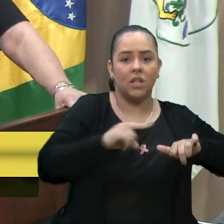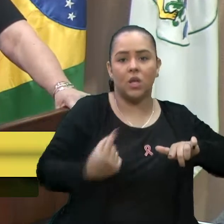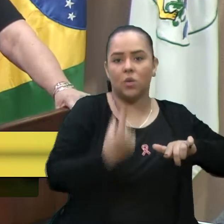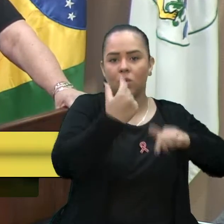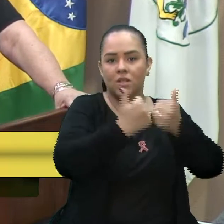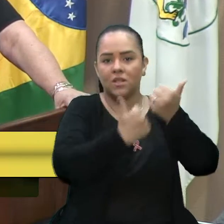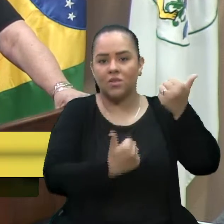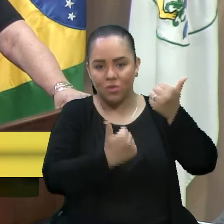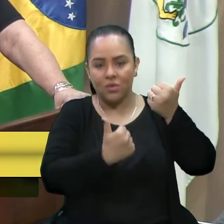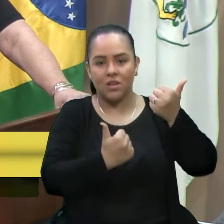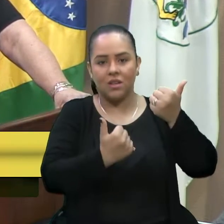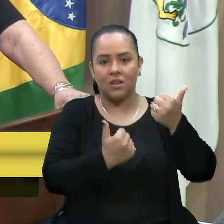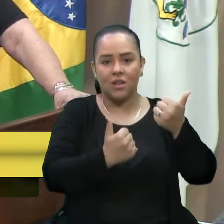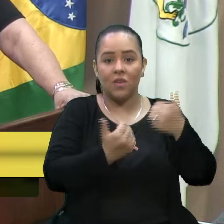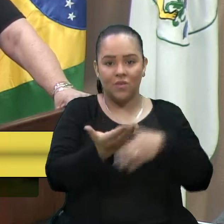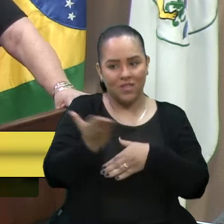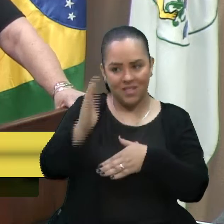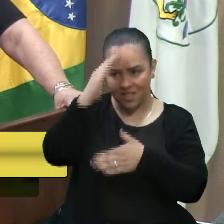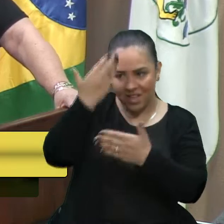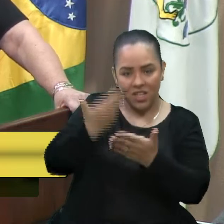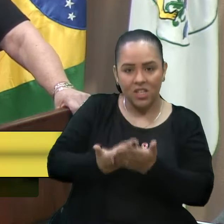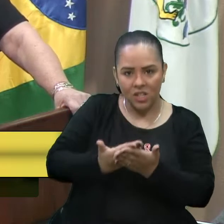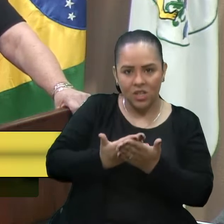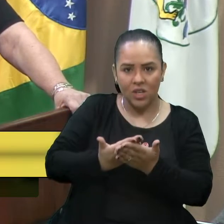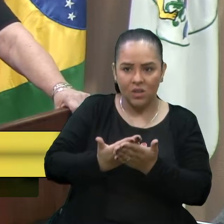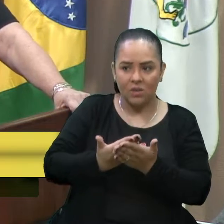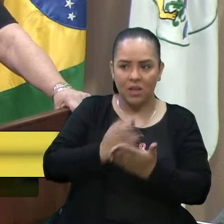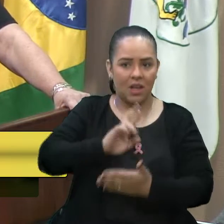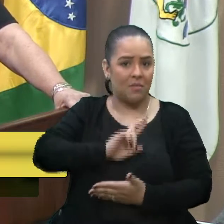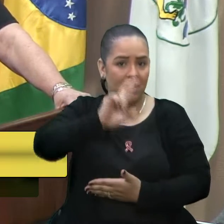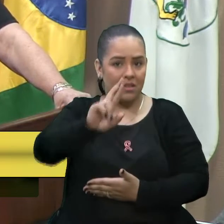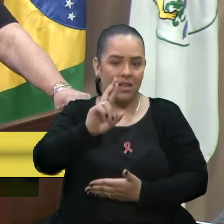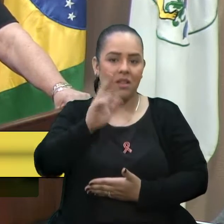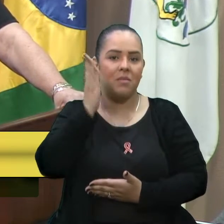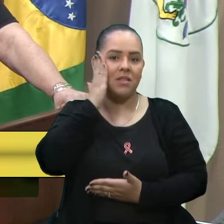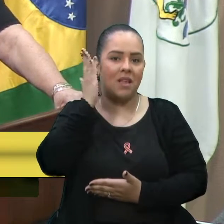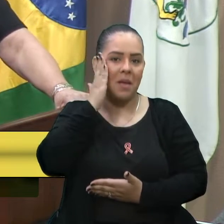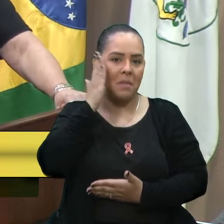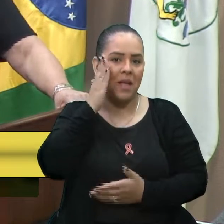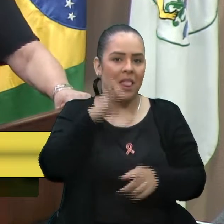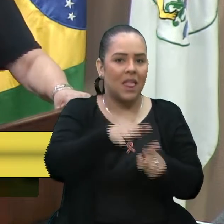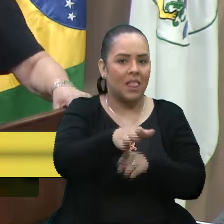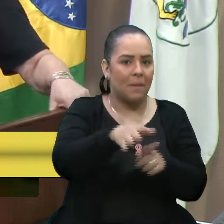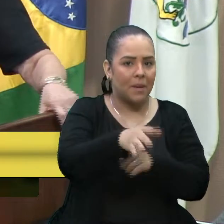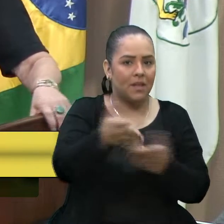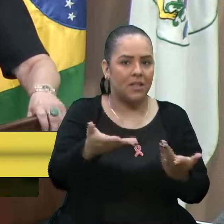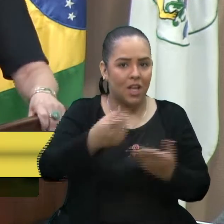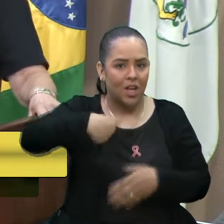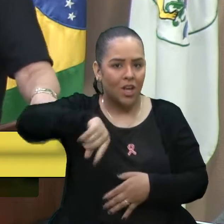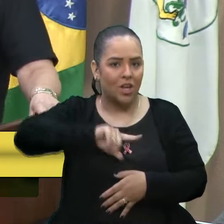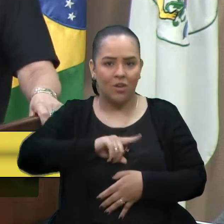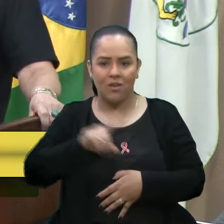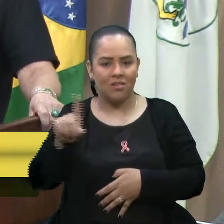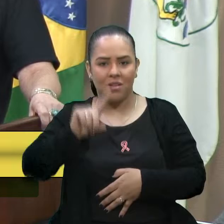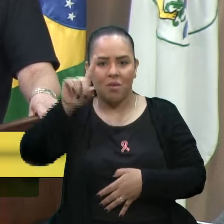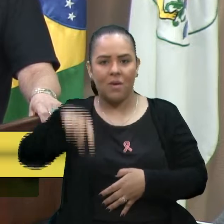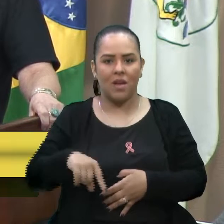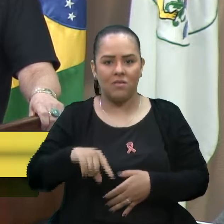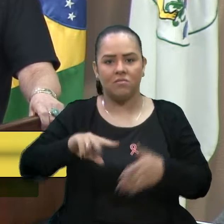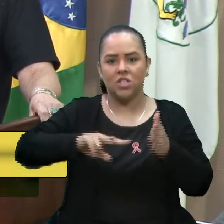confiança que o representa, para poder encaminhar aquela demanda. Então, nós não somos um sindicato que